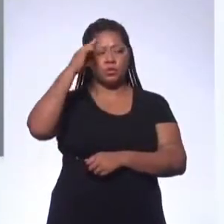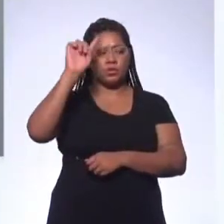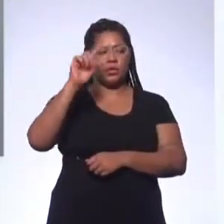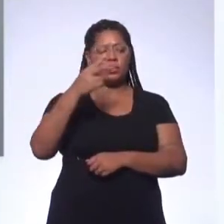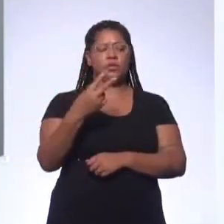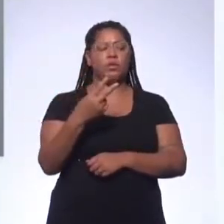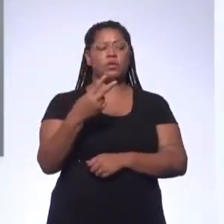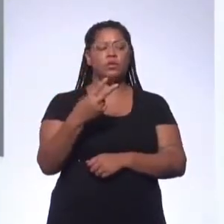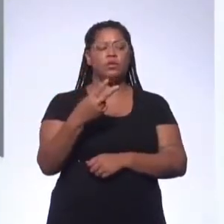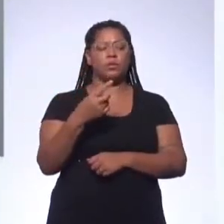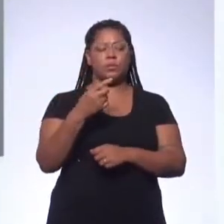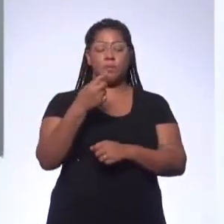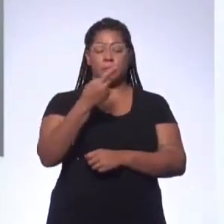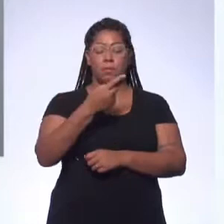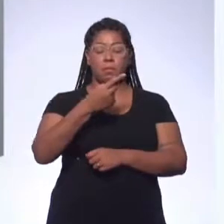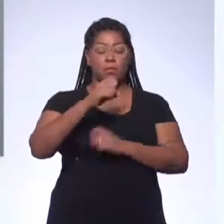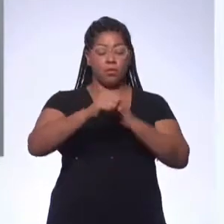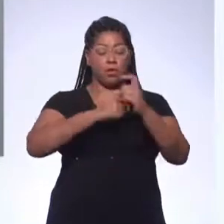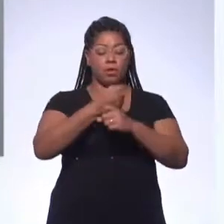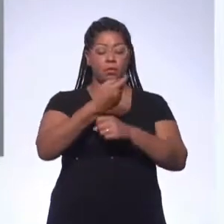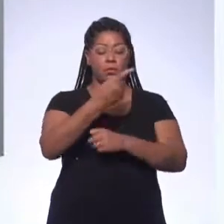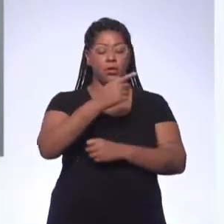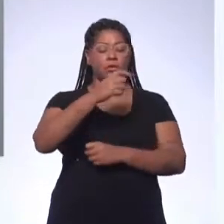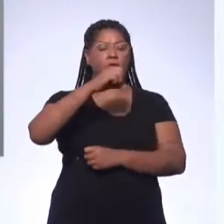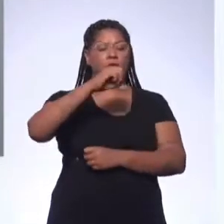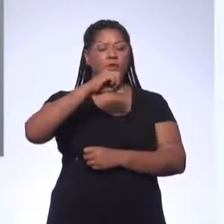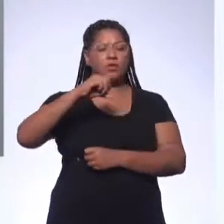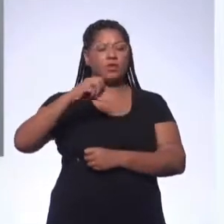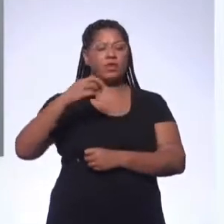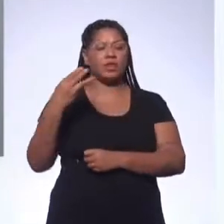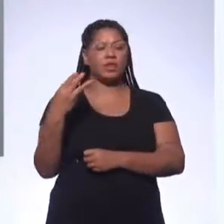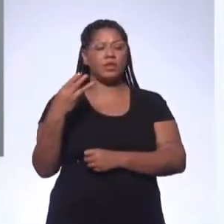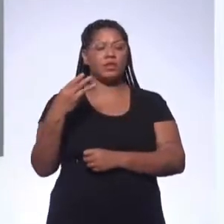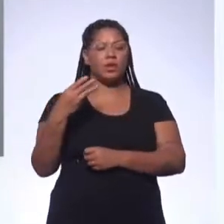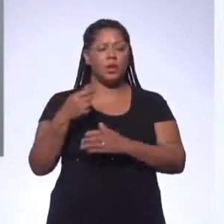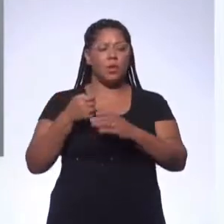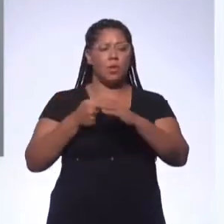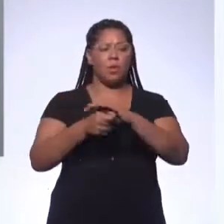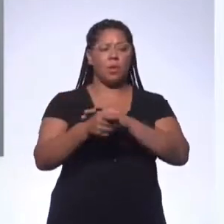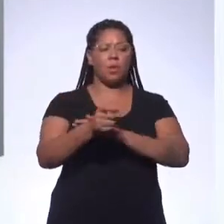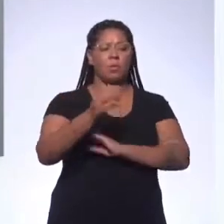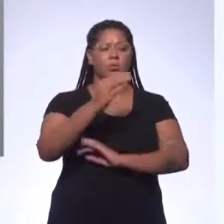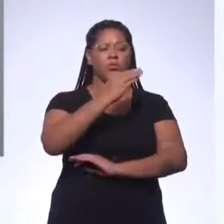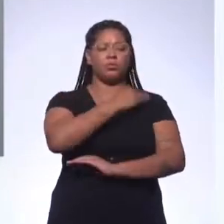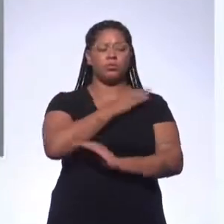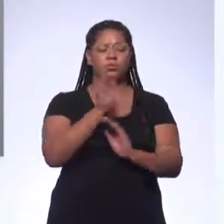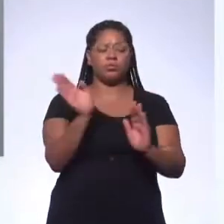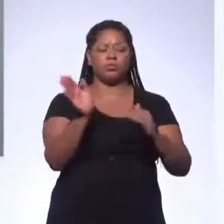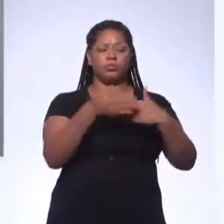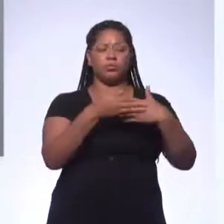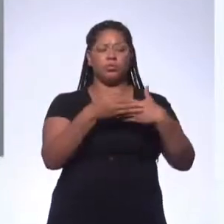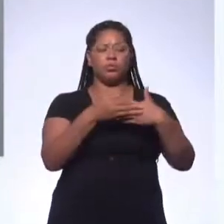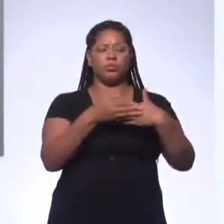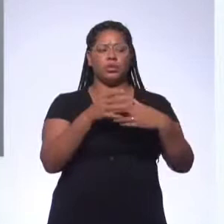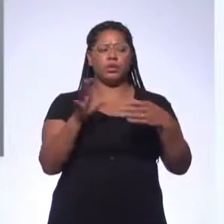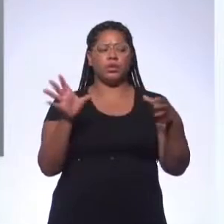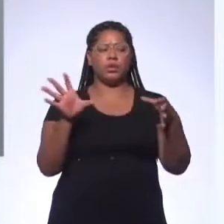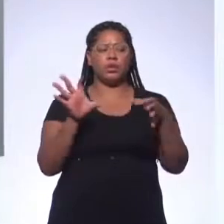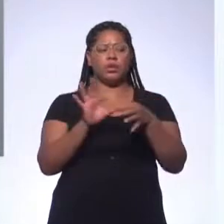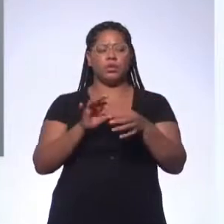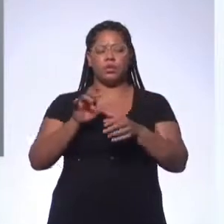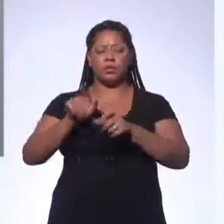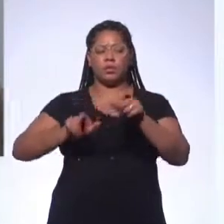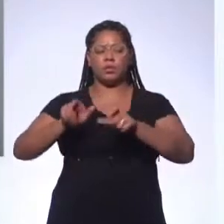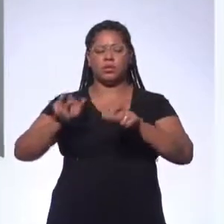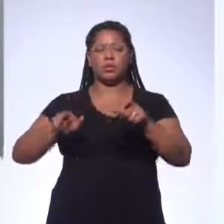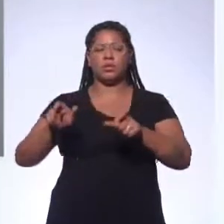de 1973, deu um golpe militar fechando o parlamento e suspendendo os direitos de liberdade civil, como, por